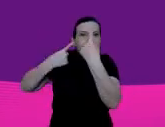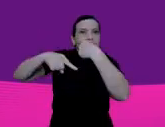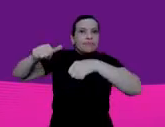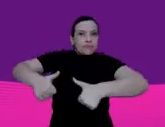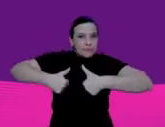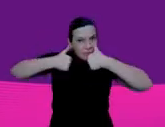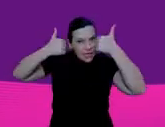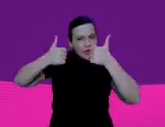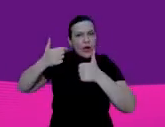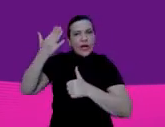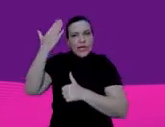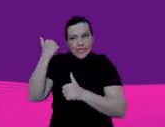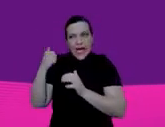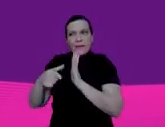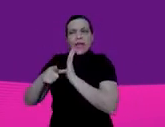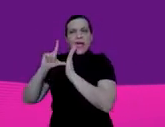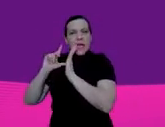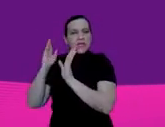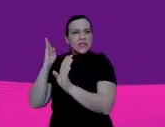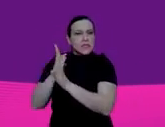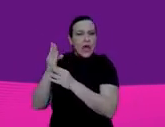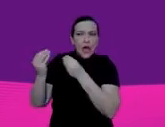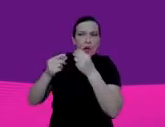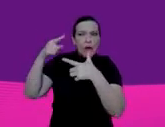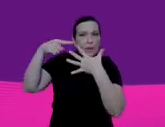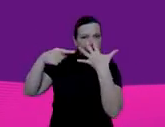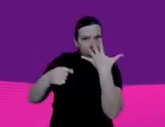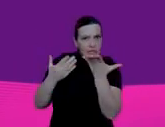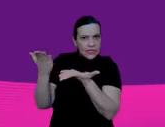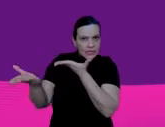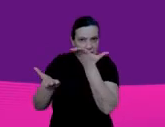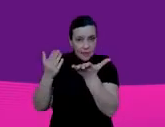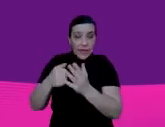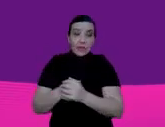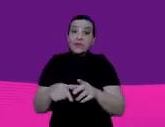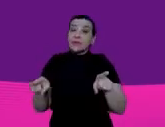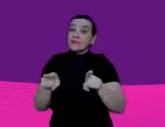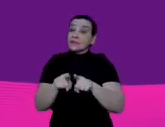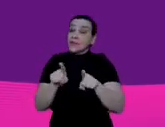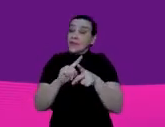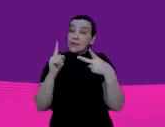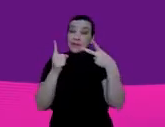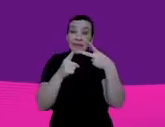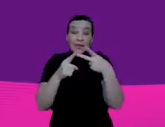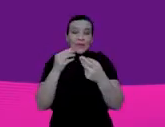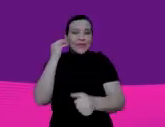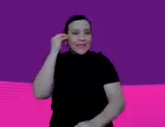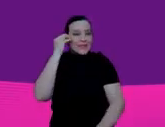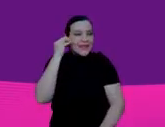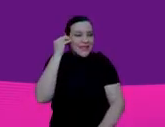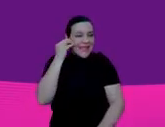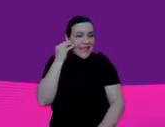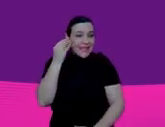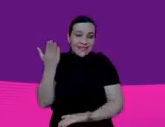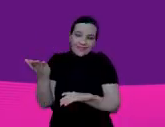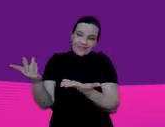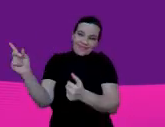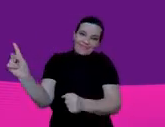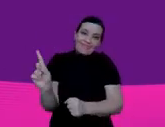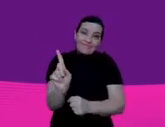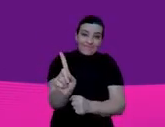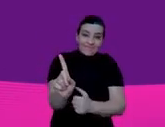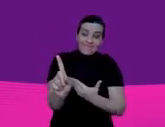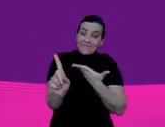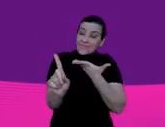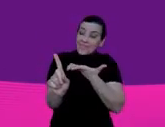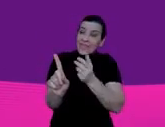conhecendo melhores opções terapêuticas. A gente tem o objetivo de melhorar a experiência do paciente, afinal de contas, ele vai ter menor exposição